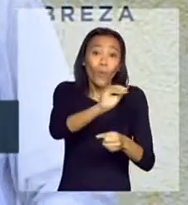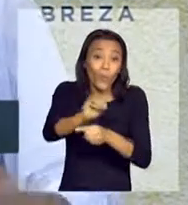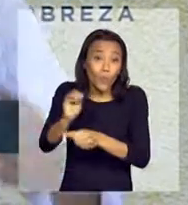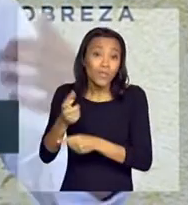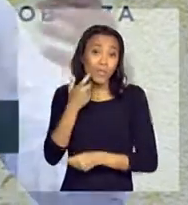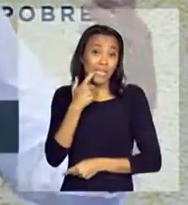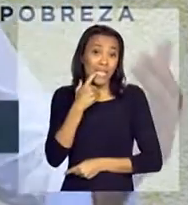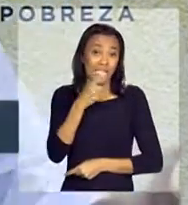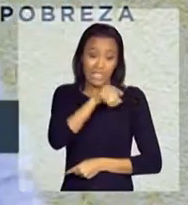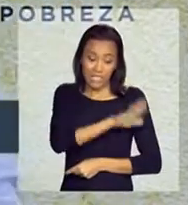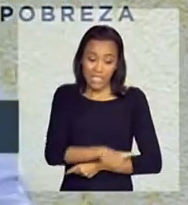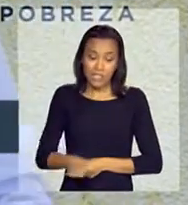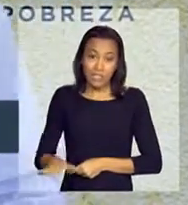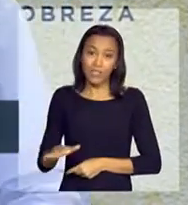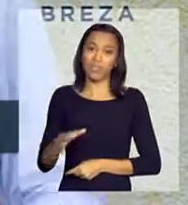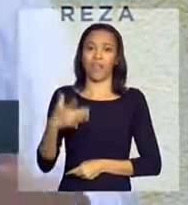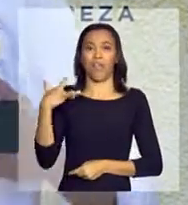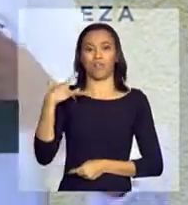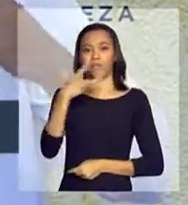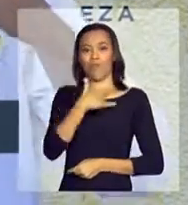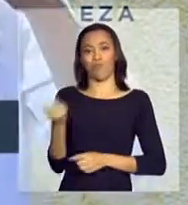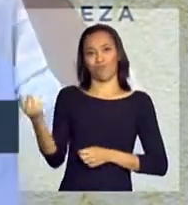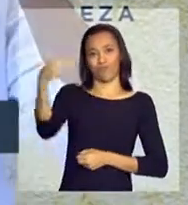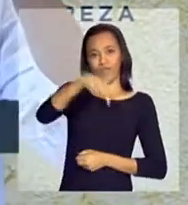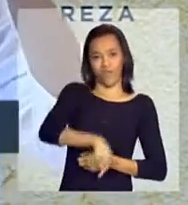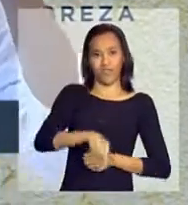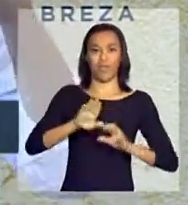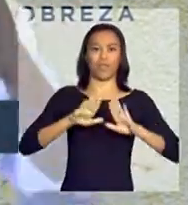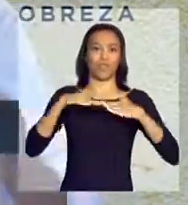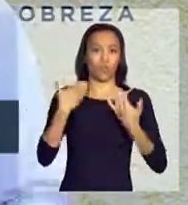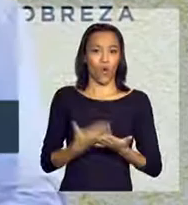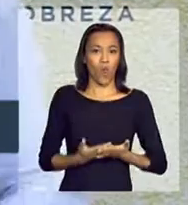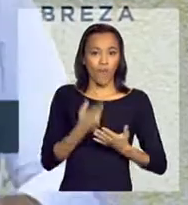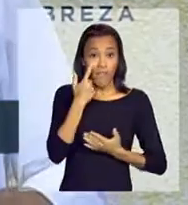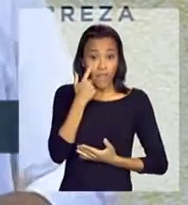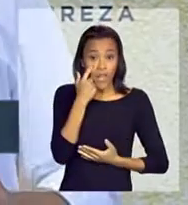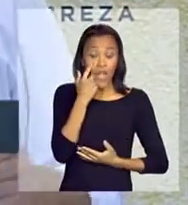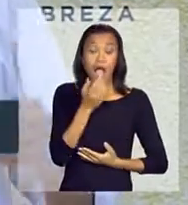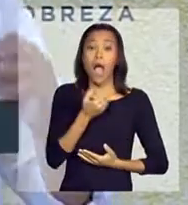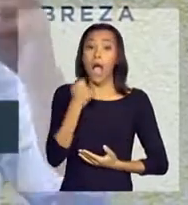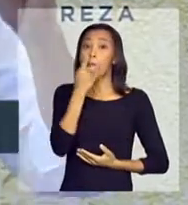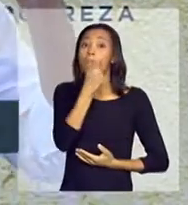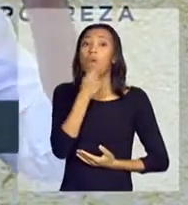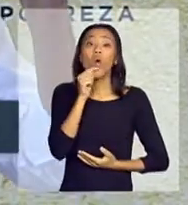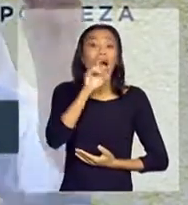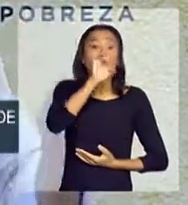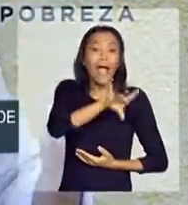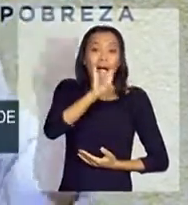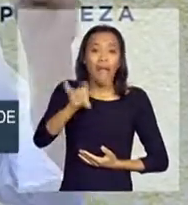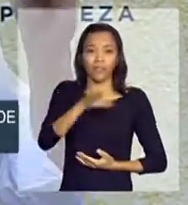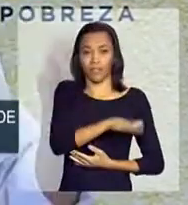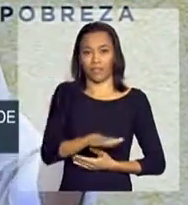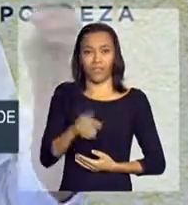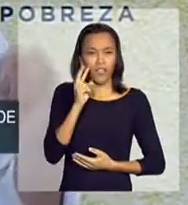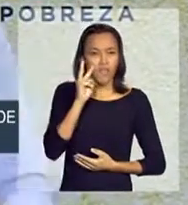Crianças a saúde vem para escola vai olhar a boca de cada criança vai avaliar cada uma